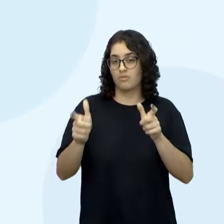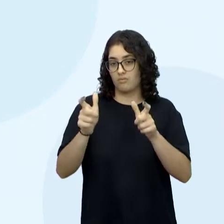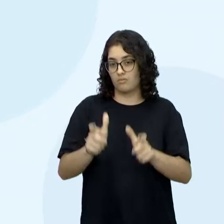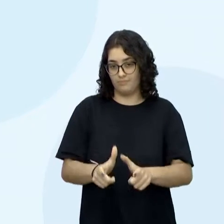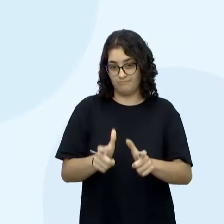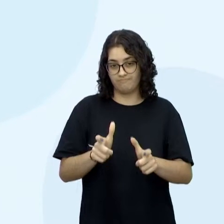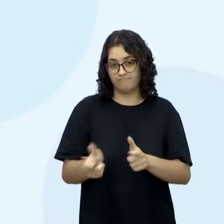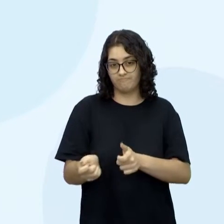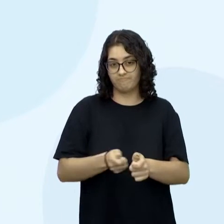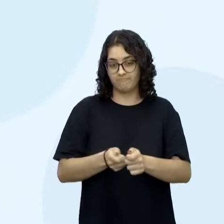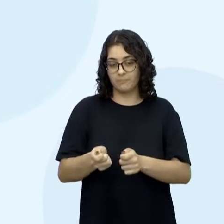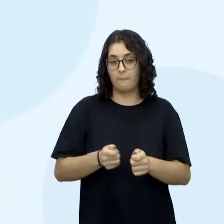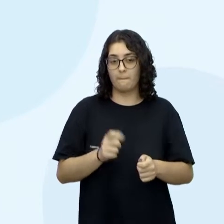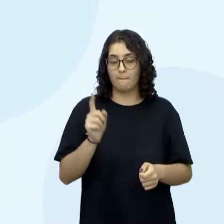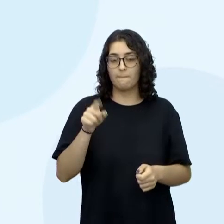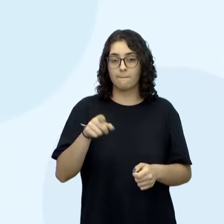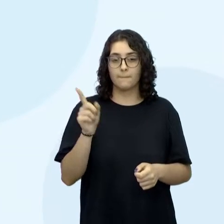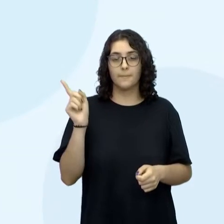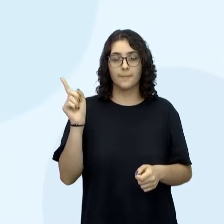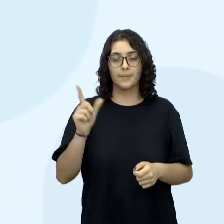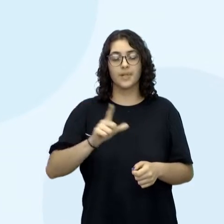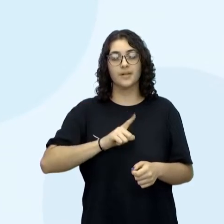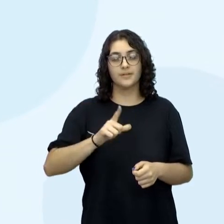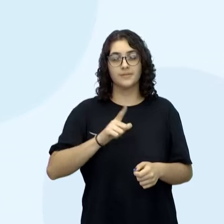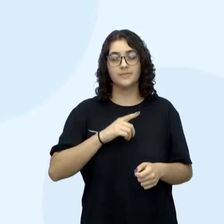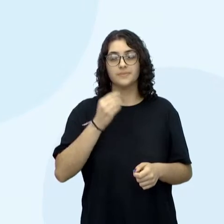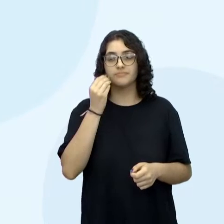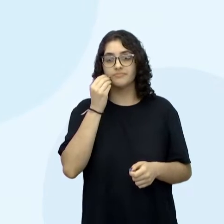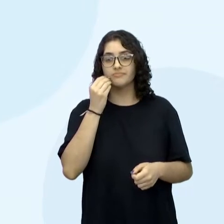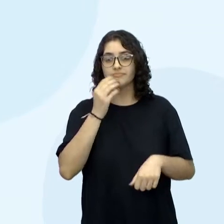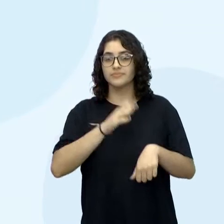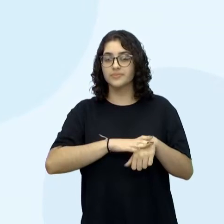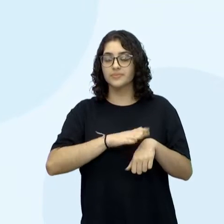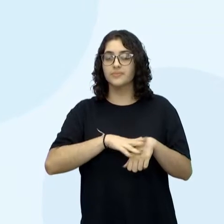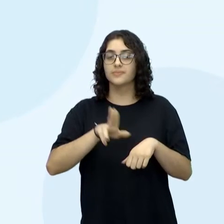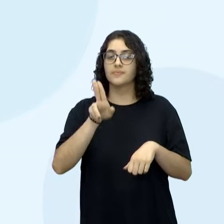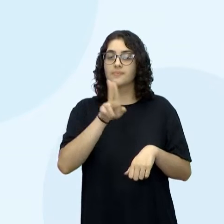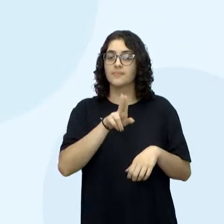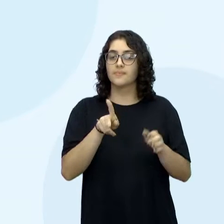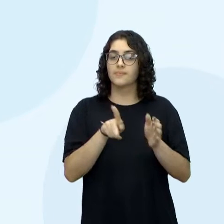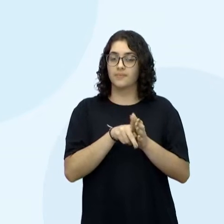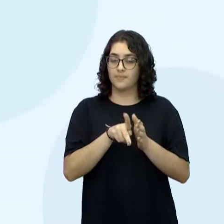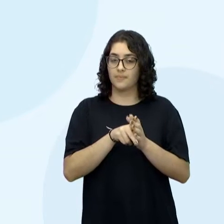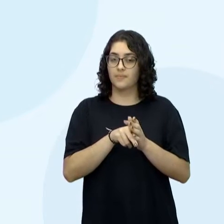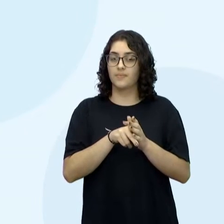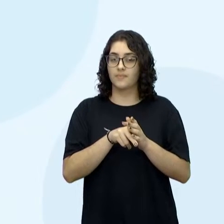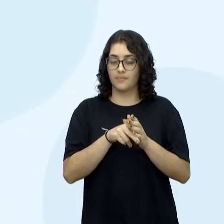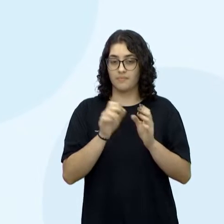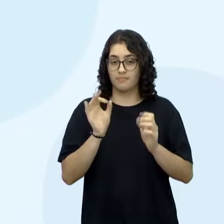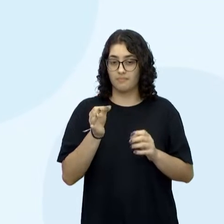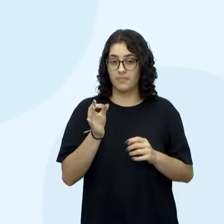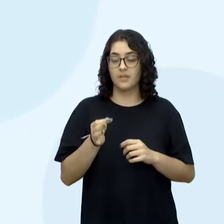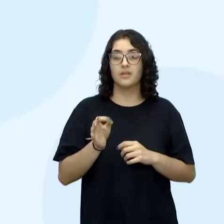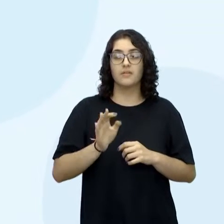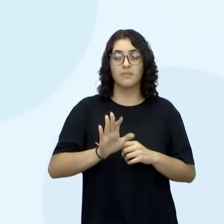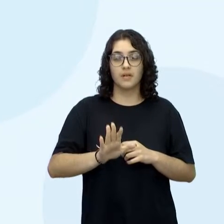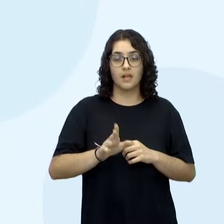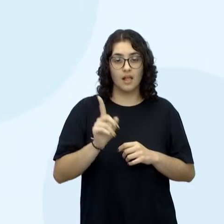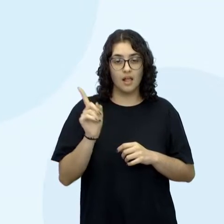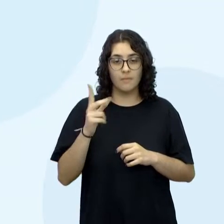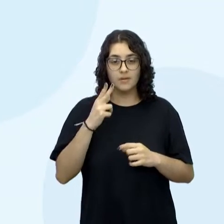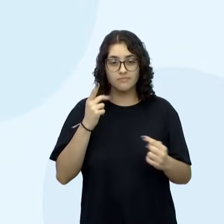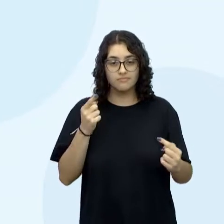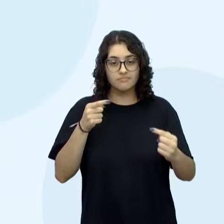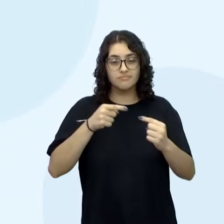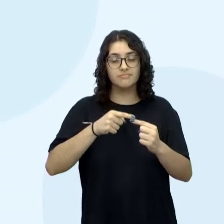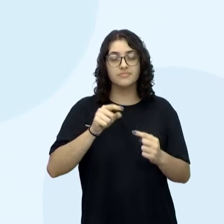território. E é isso o que eles tentaram fazer aí com a utilização da eugenia. E a eugenia está bastante